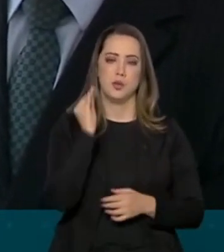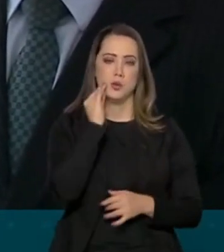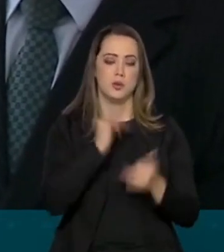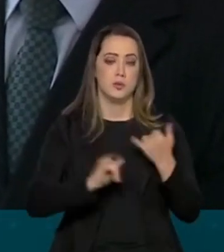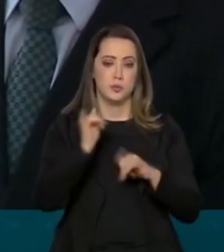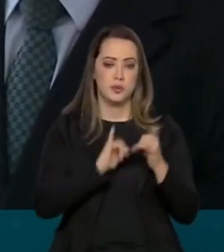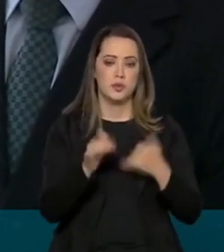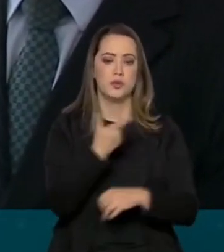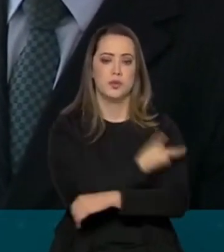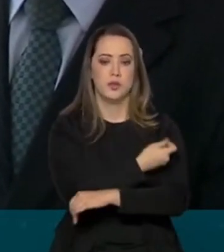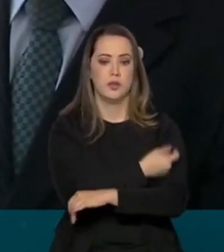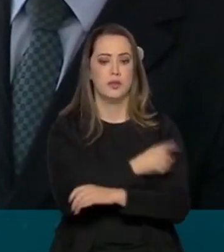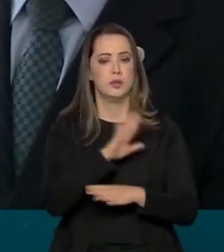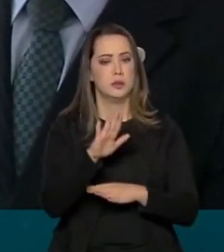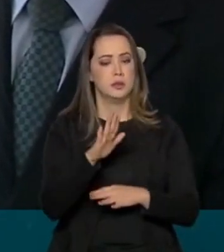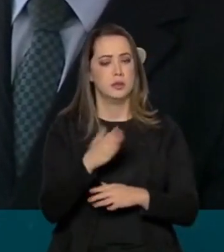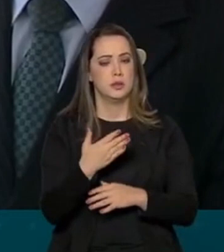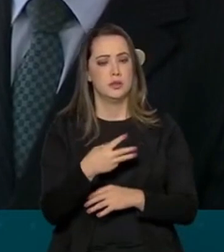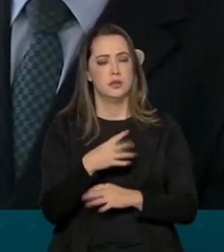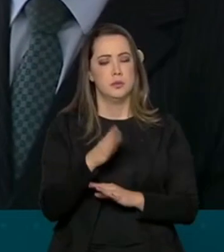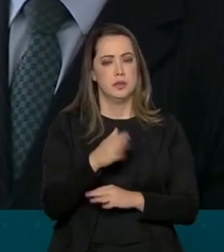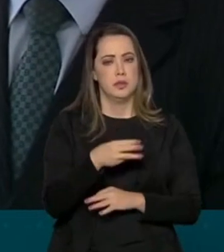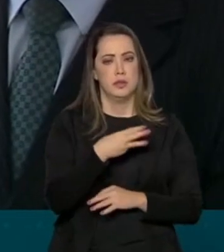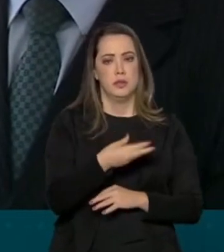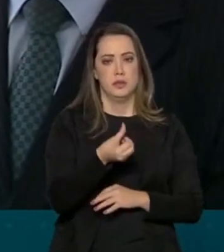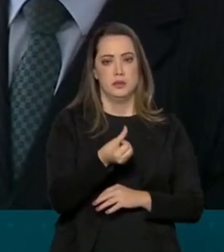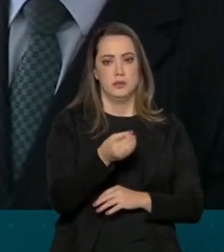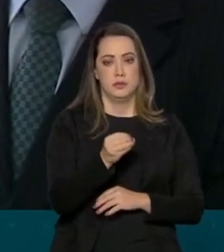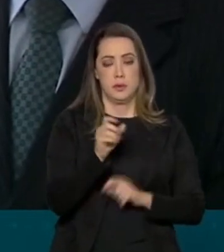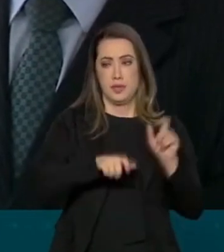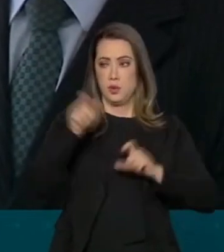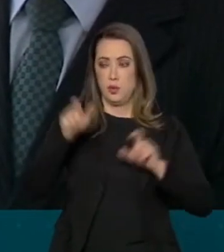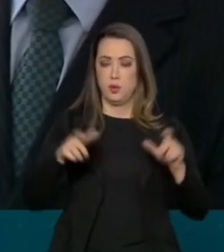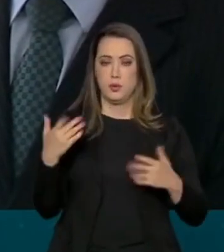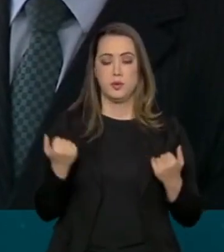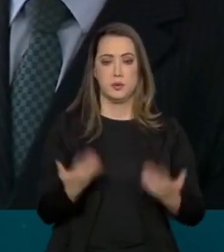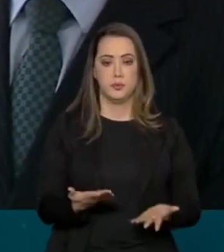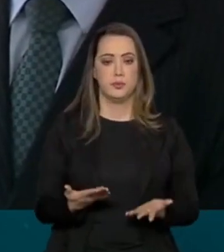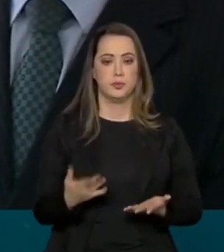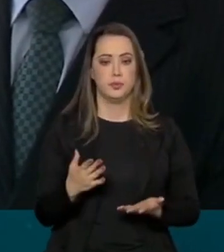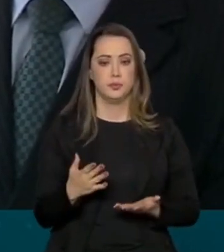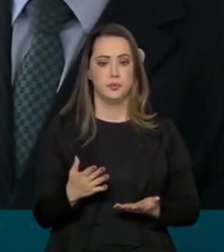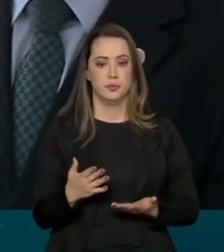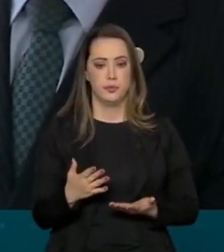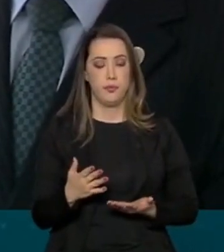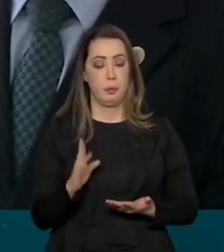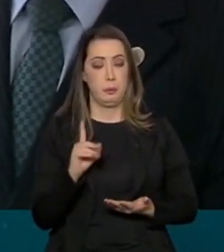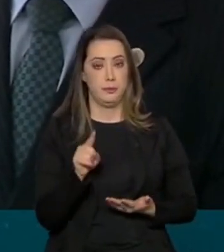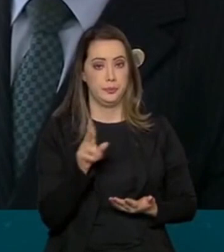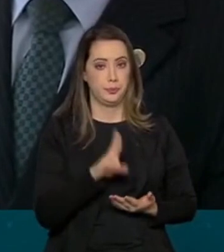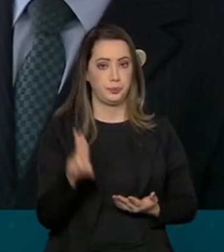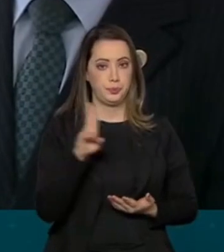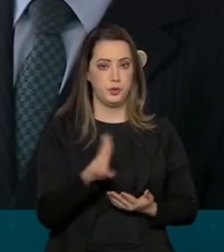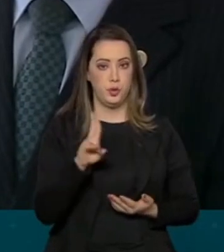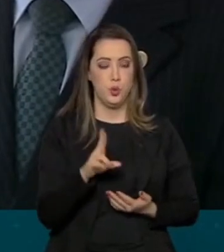testes pré-clínicos, vão ser feitos com 360 pessoas. Esses testes são feitos para